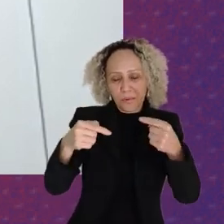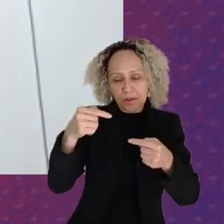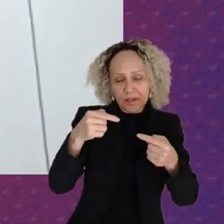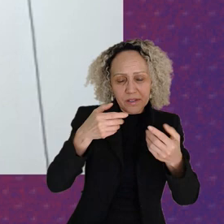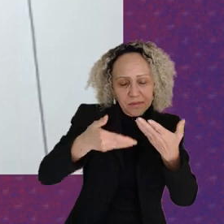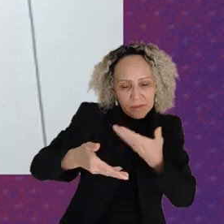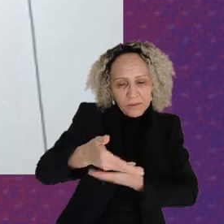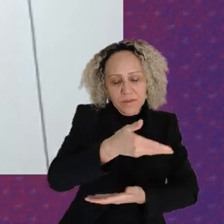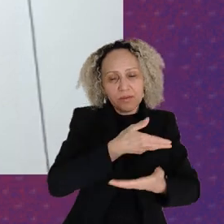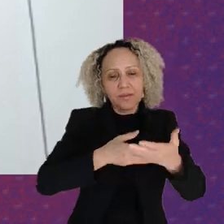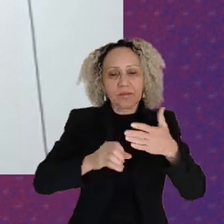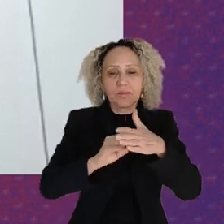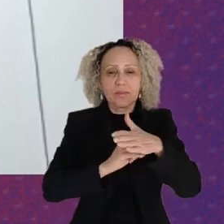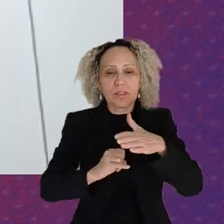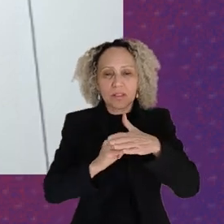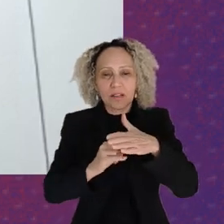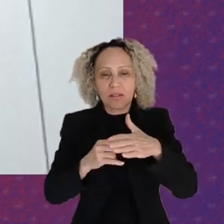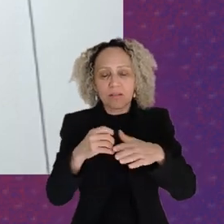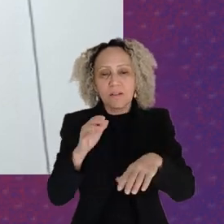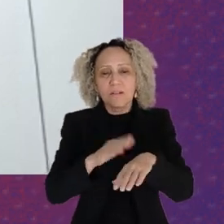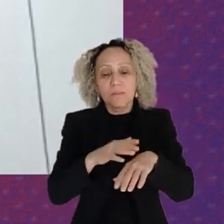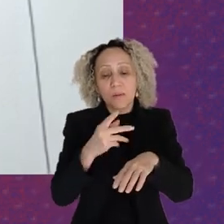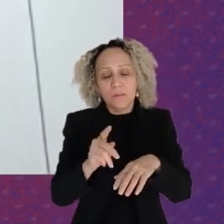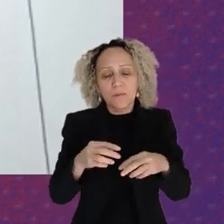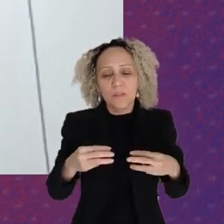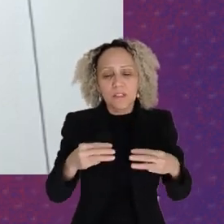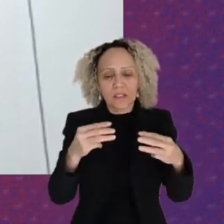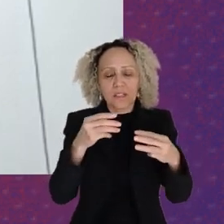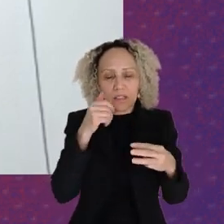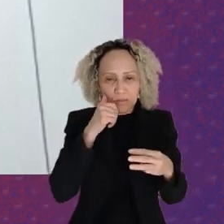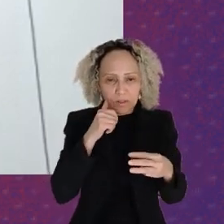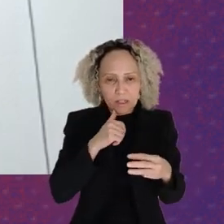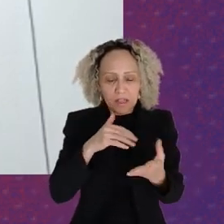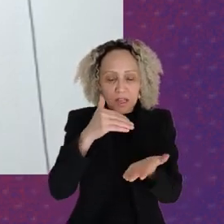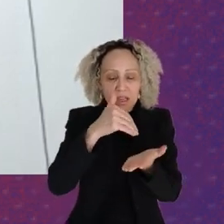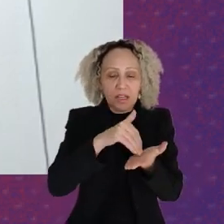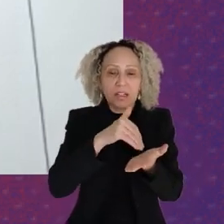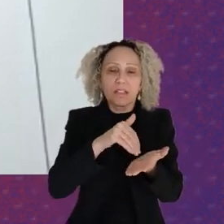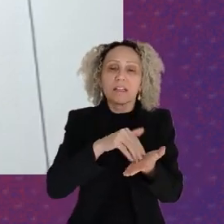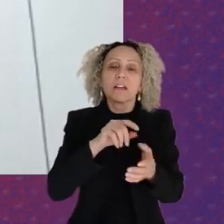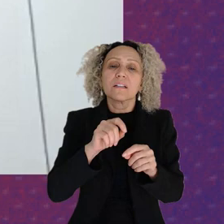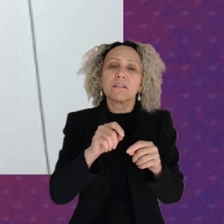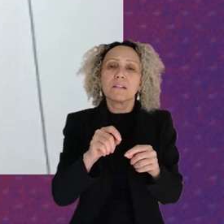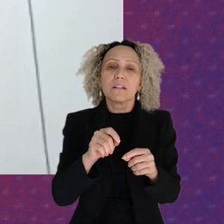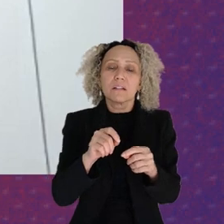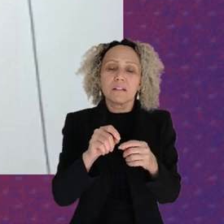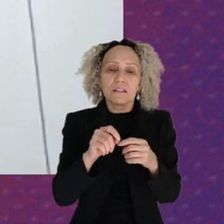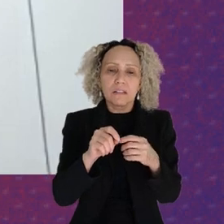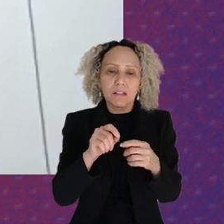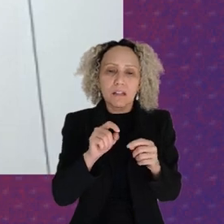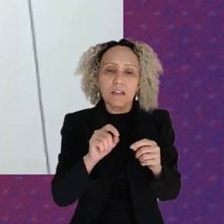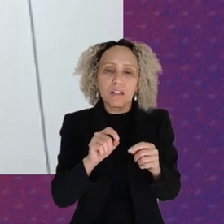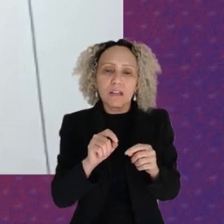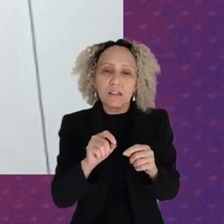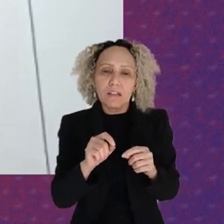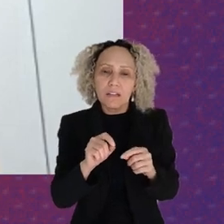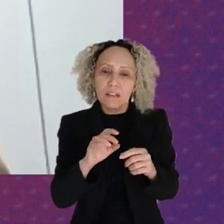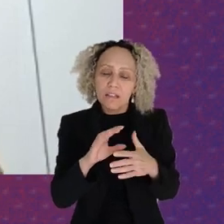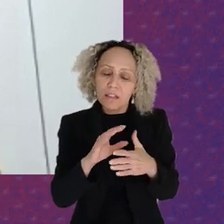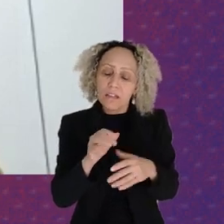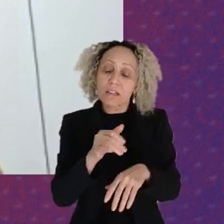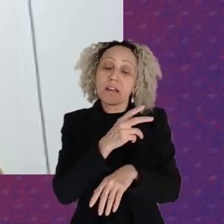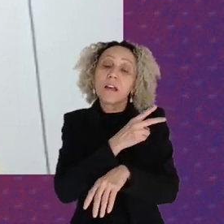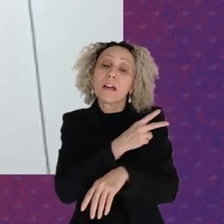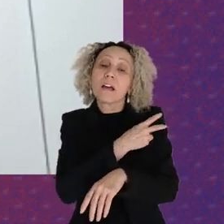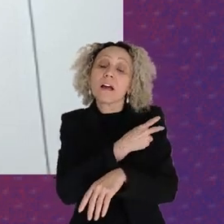Participação Política aqui do Ministério das Mulheres. Essa secretaria que é comandada pela valorosa companheira Carmen Foro,